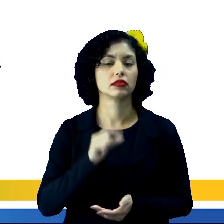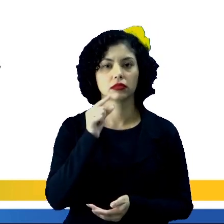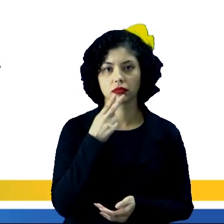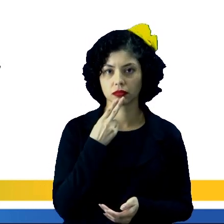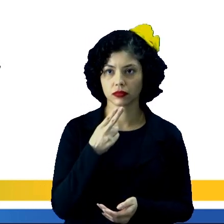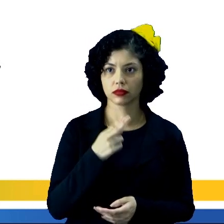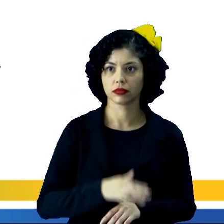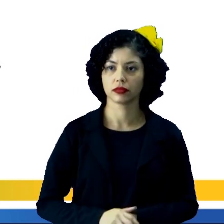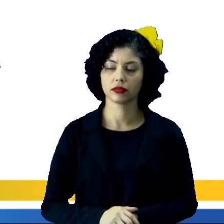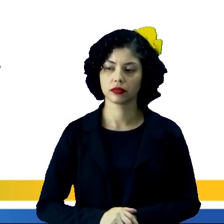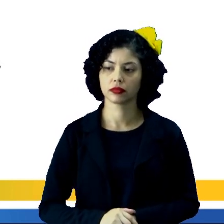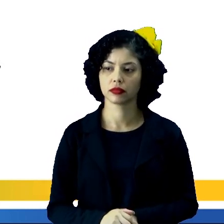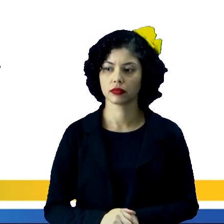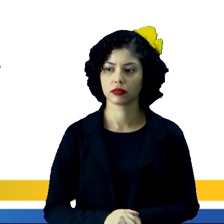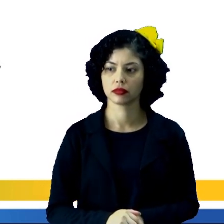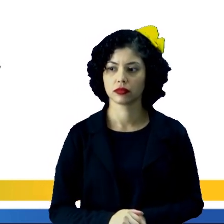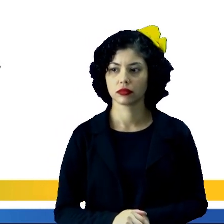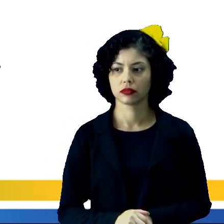fume.